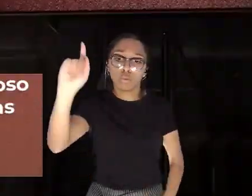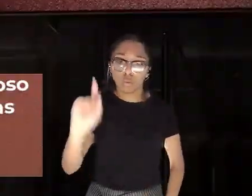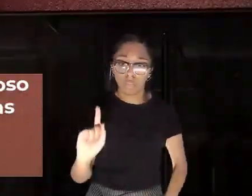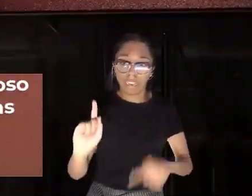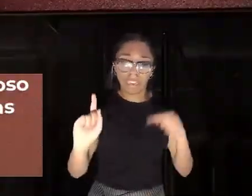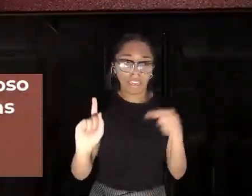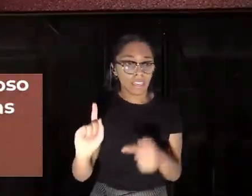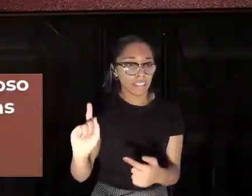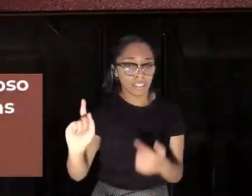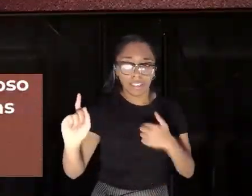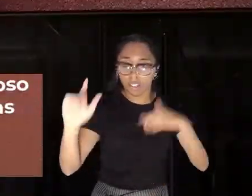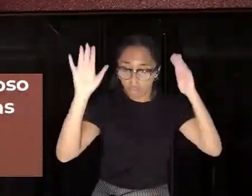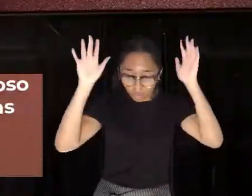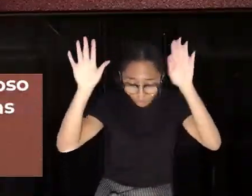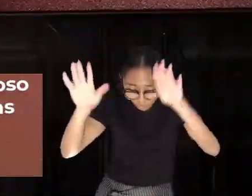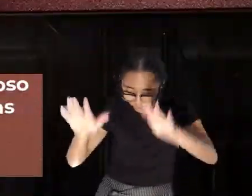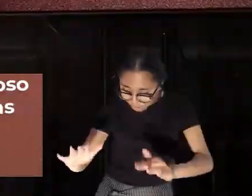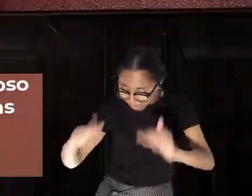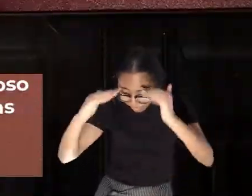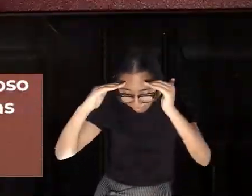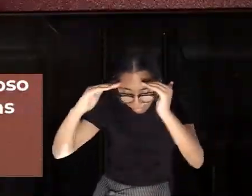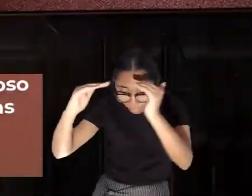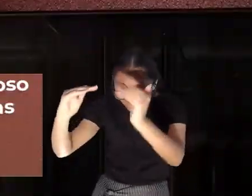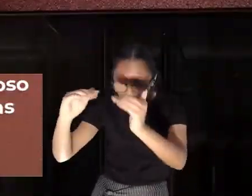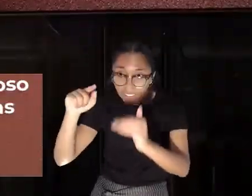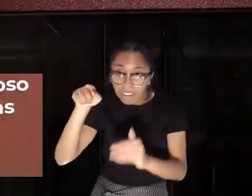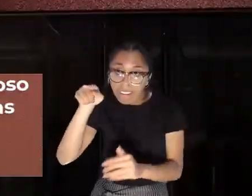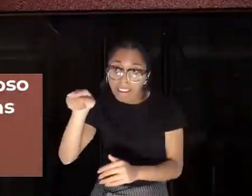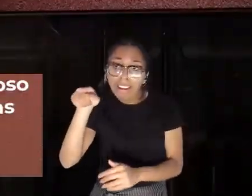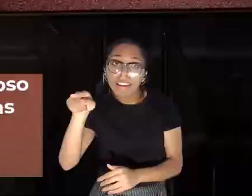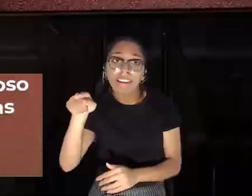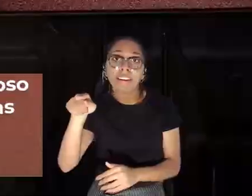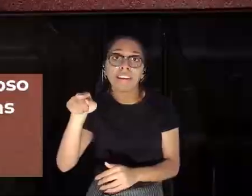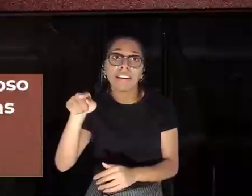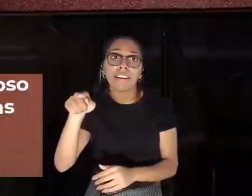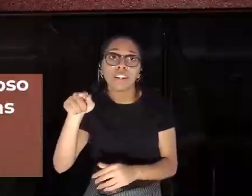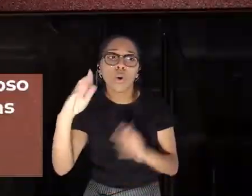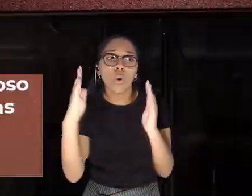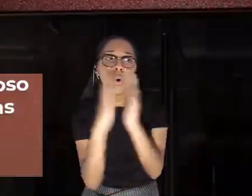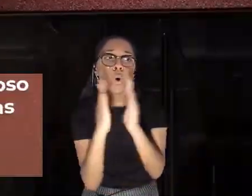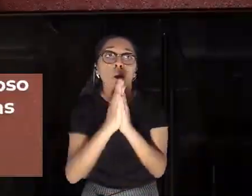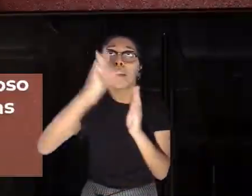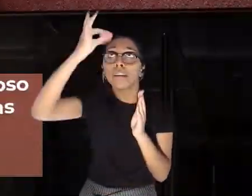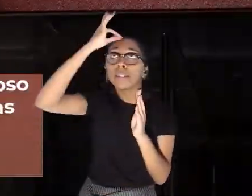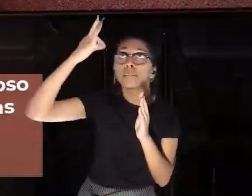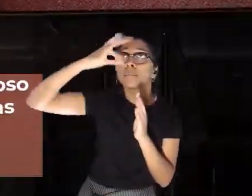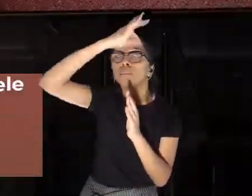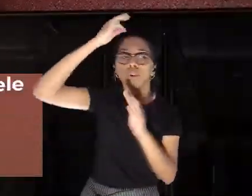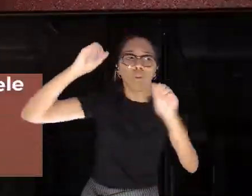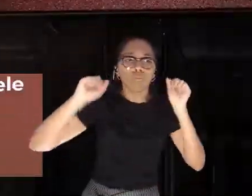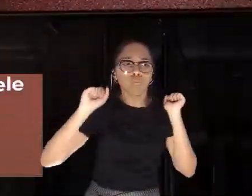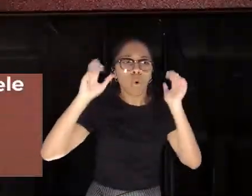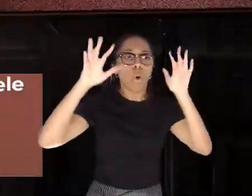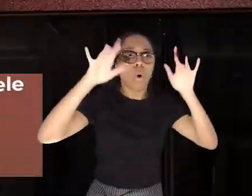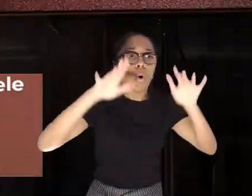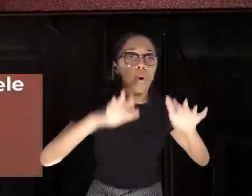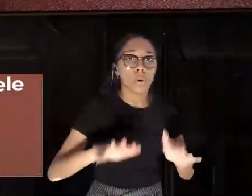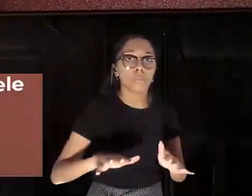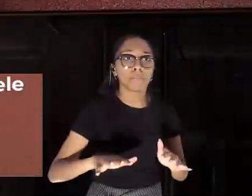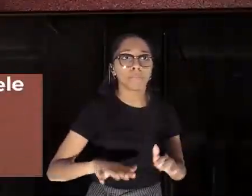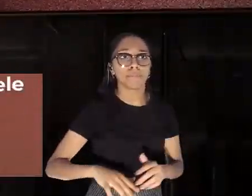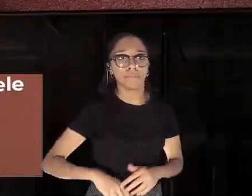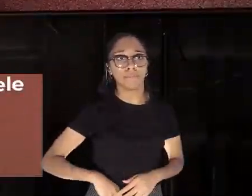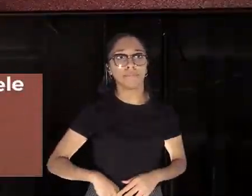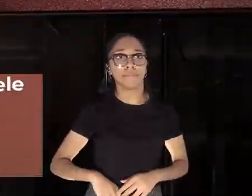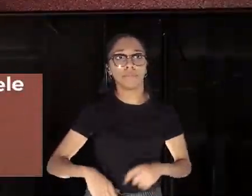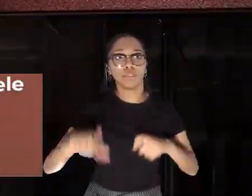suas sandálias. E ele os batizará com Espírito e com fogo. Lucas 3:21. Quando todo o